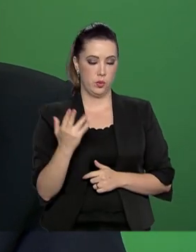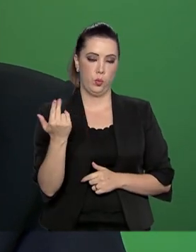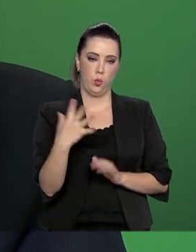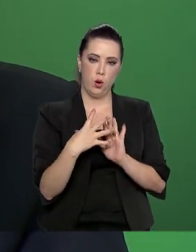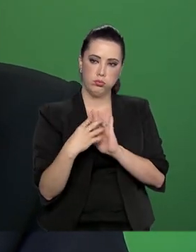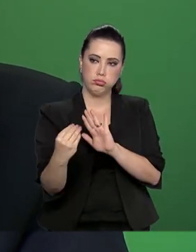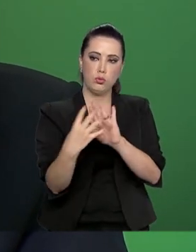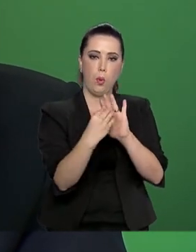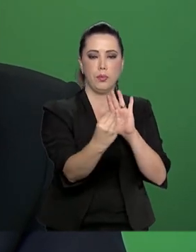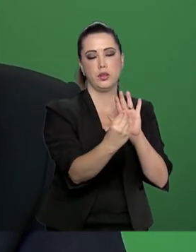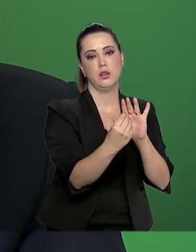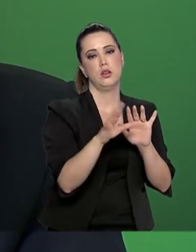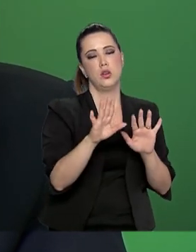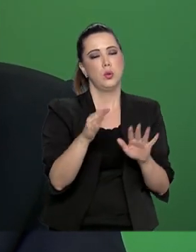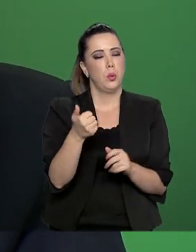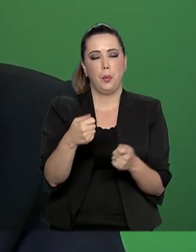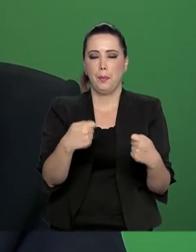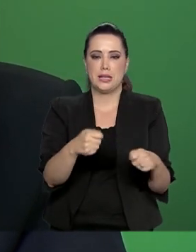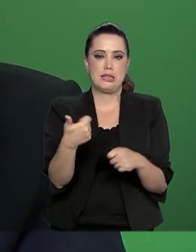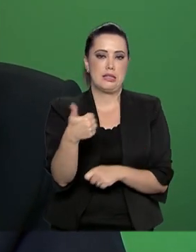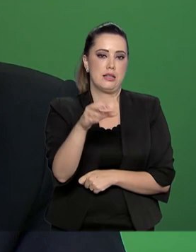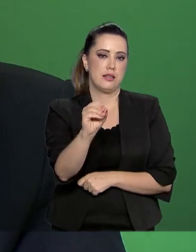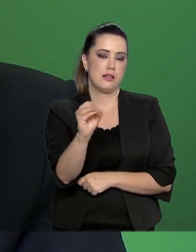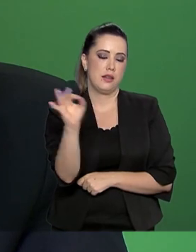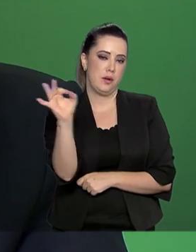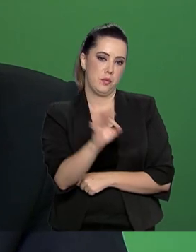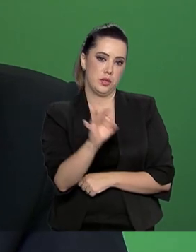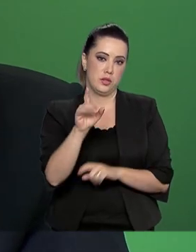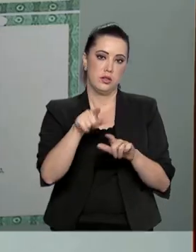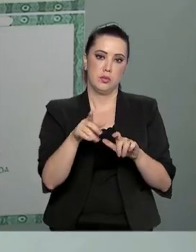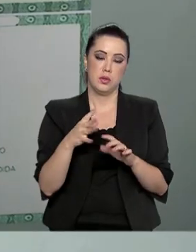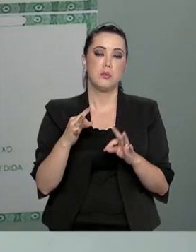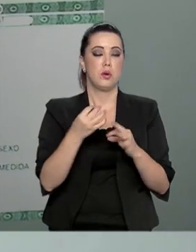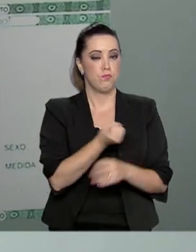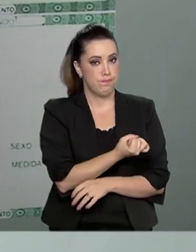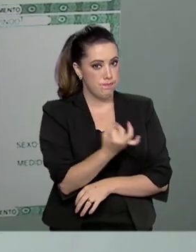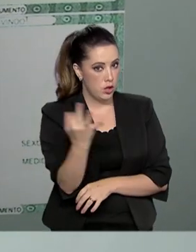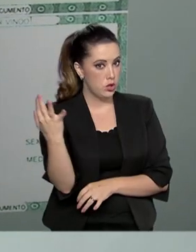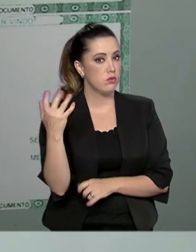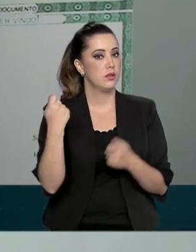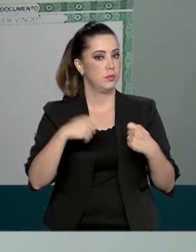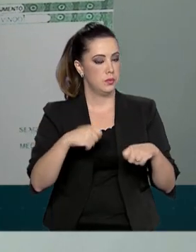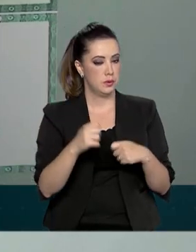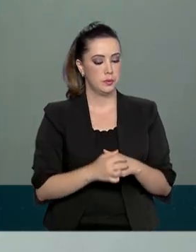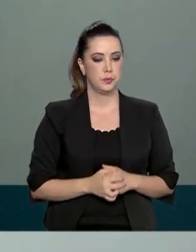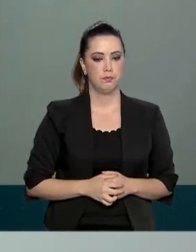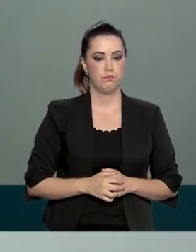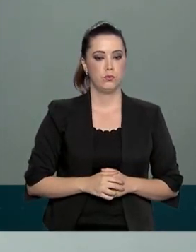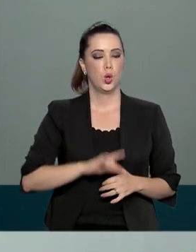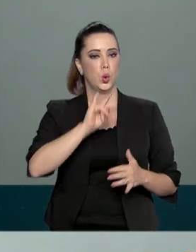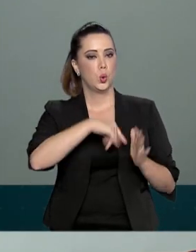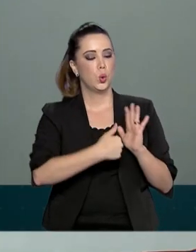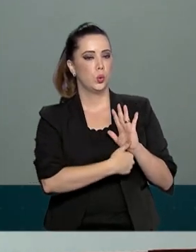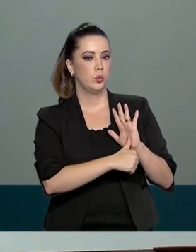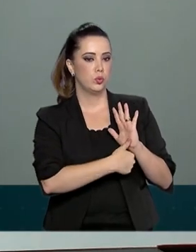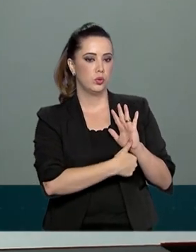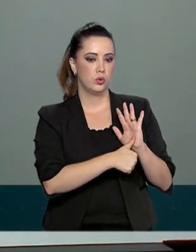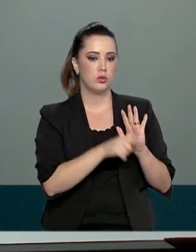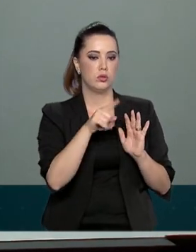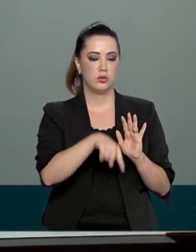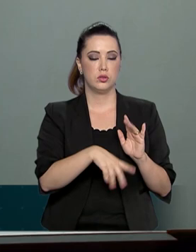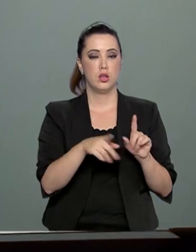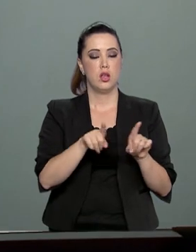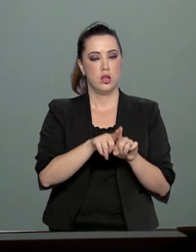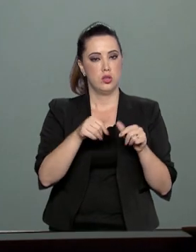não para ter 100%, mas para ter uma participação grande. A identidade estudantil, que é a carteirinha digital,